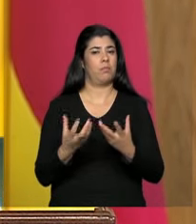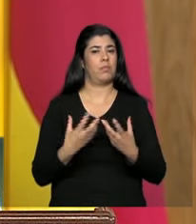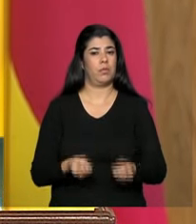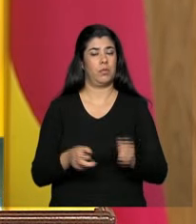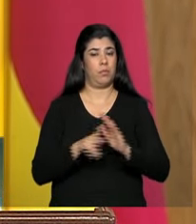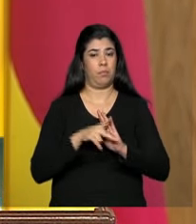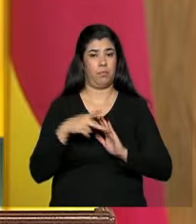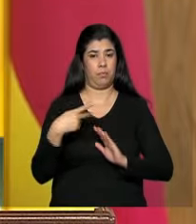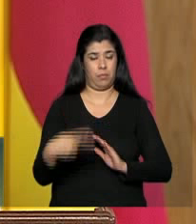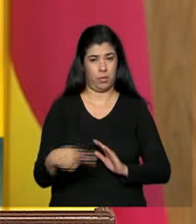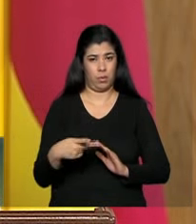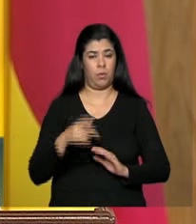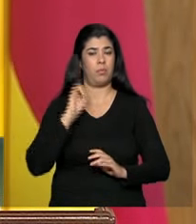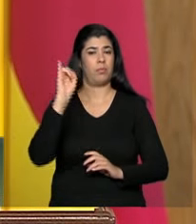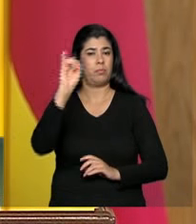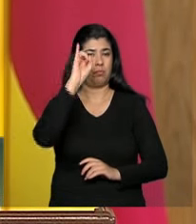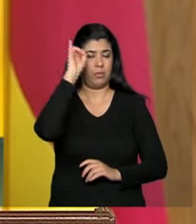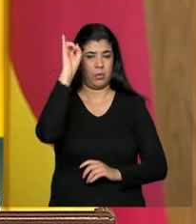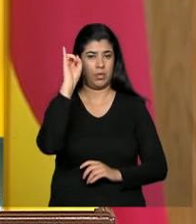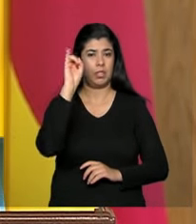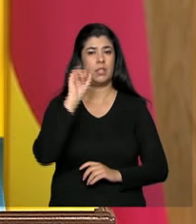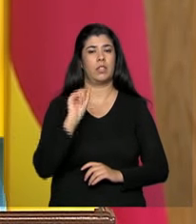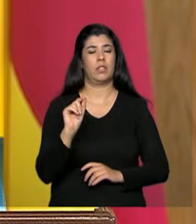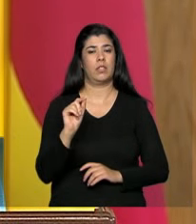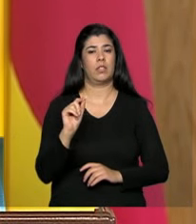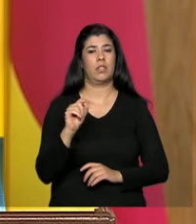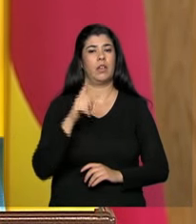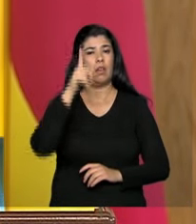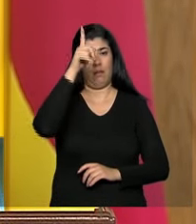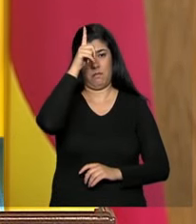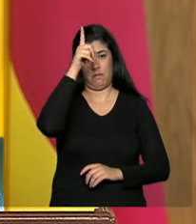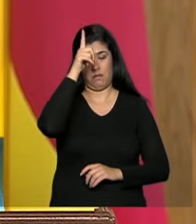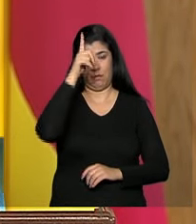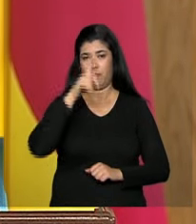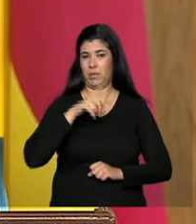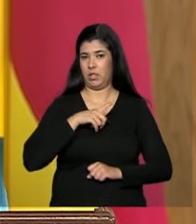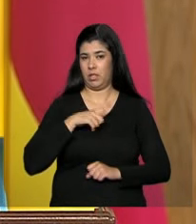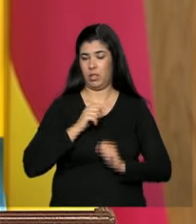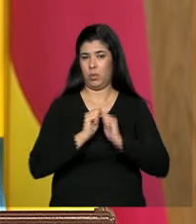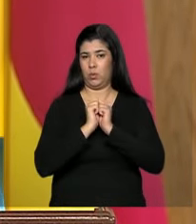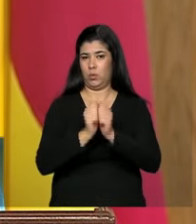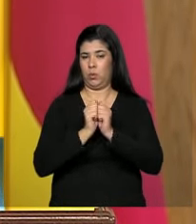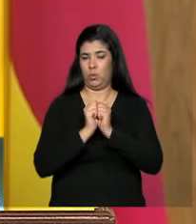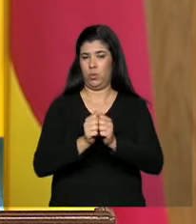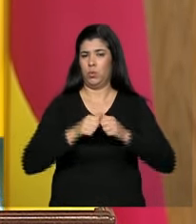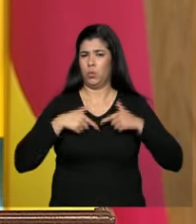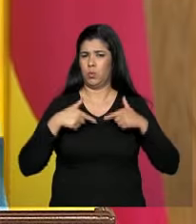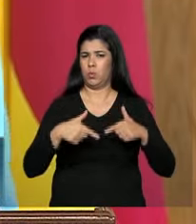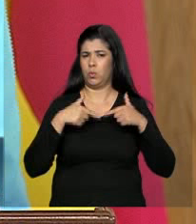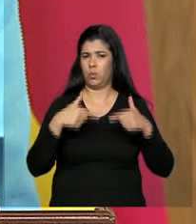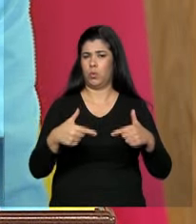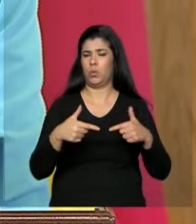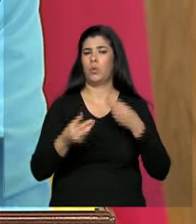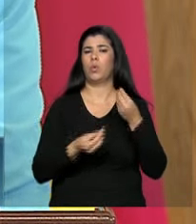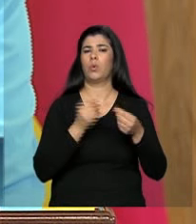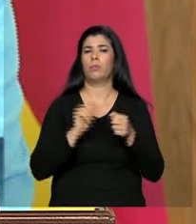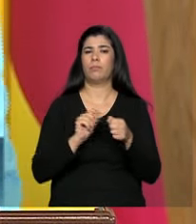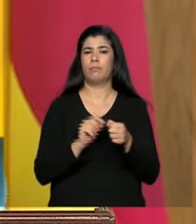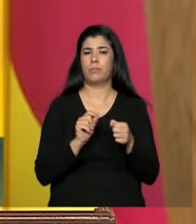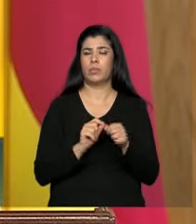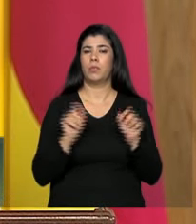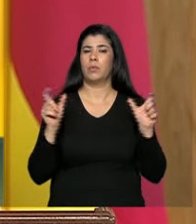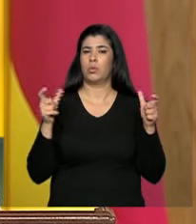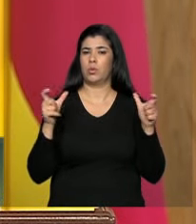consideração à importância que a Alemanha vem tendo na luta pela